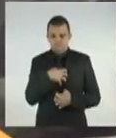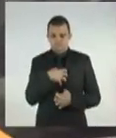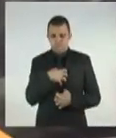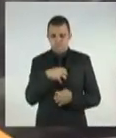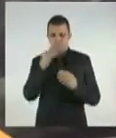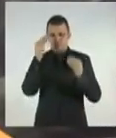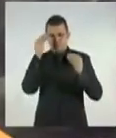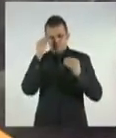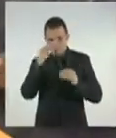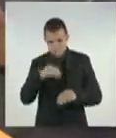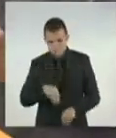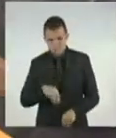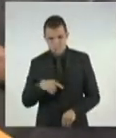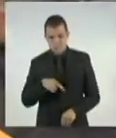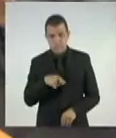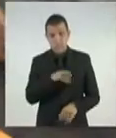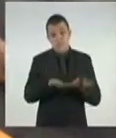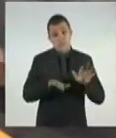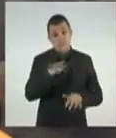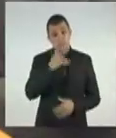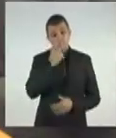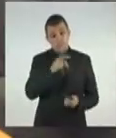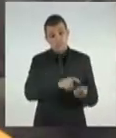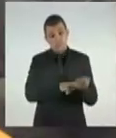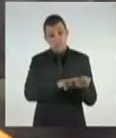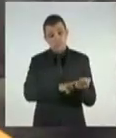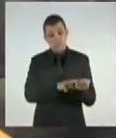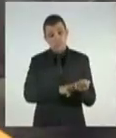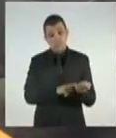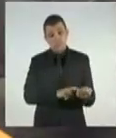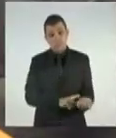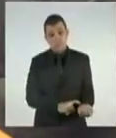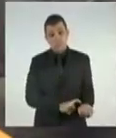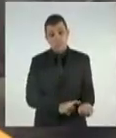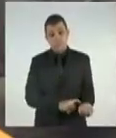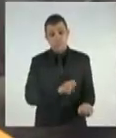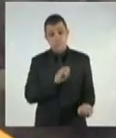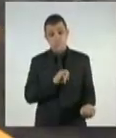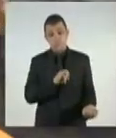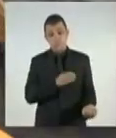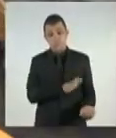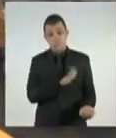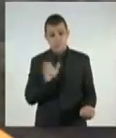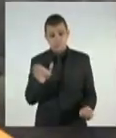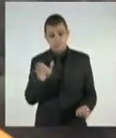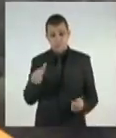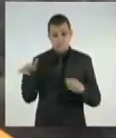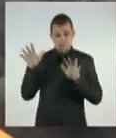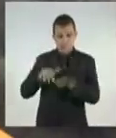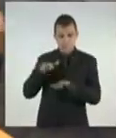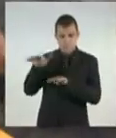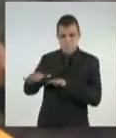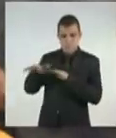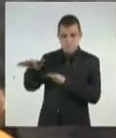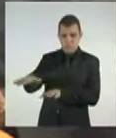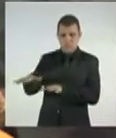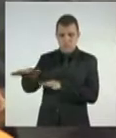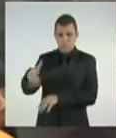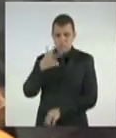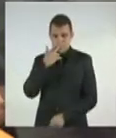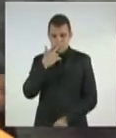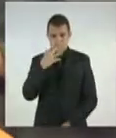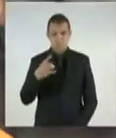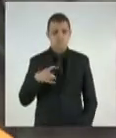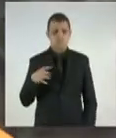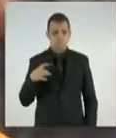diria, tensos até em talvez vir para a rua. Mas é preciso que esses companheiros entendam